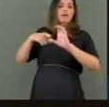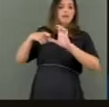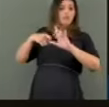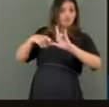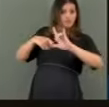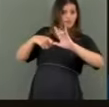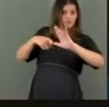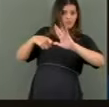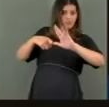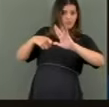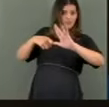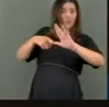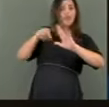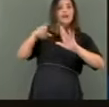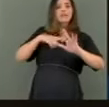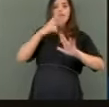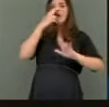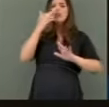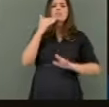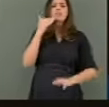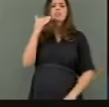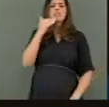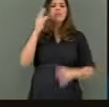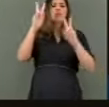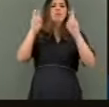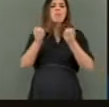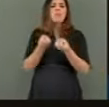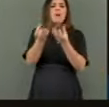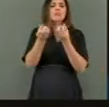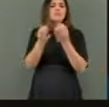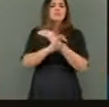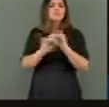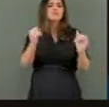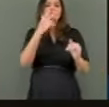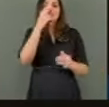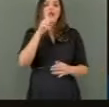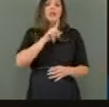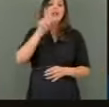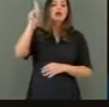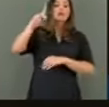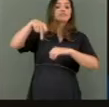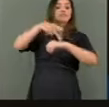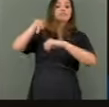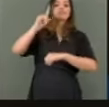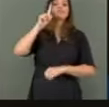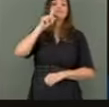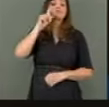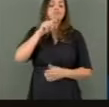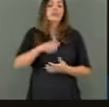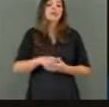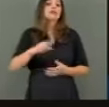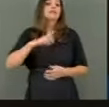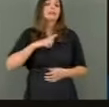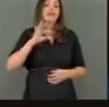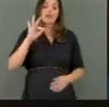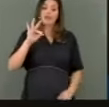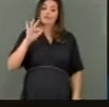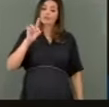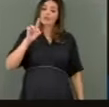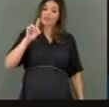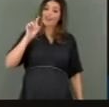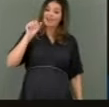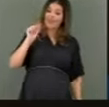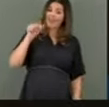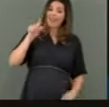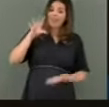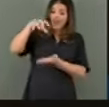tem algumas coisas distorcidas que eu queria colocar aqui, em relação aos Estados Unidos. Nós temos lá o FDA, que é